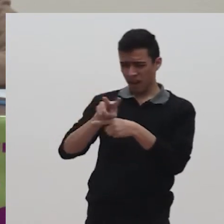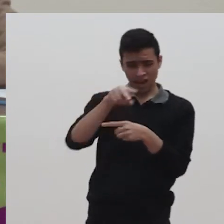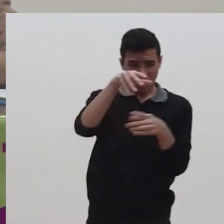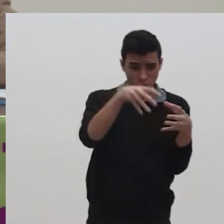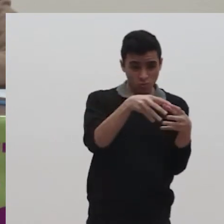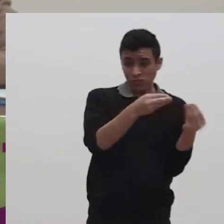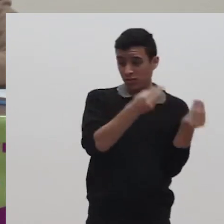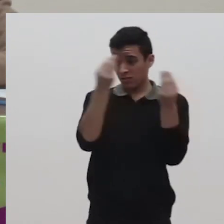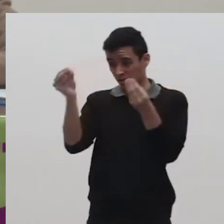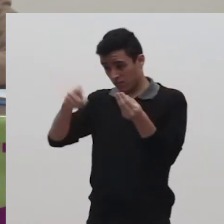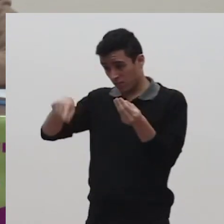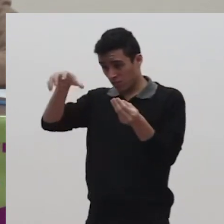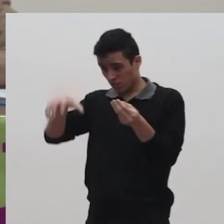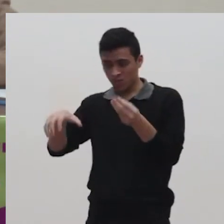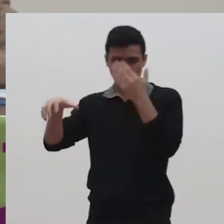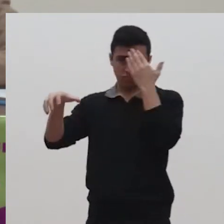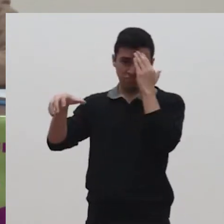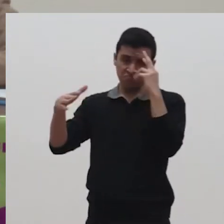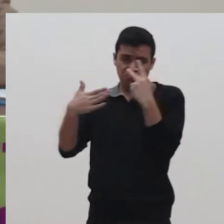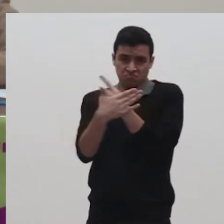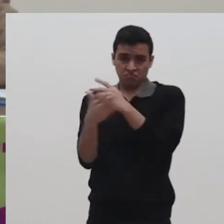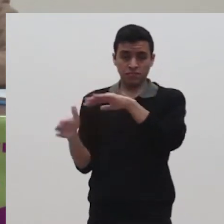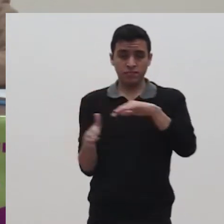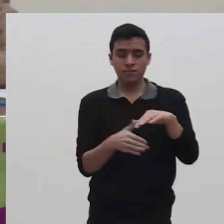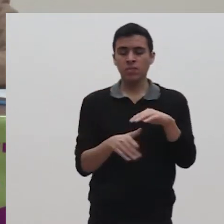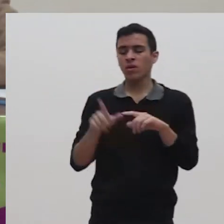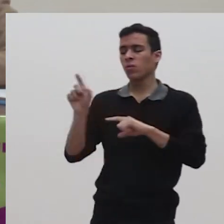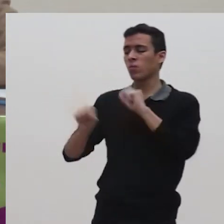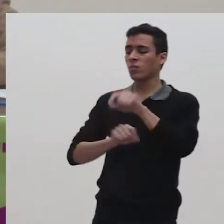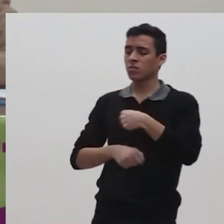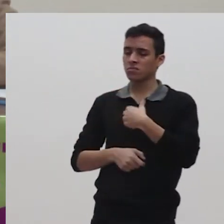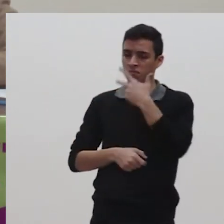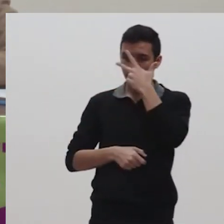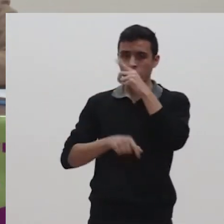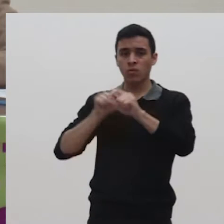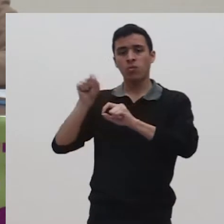vocês também, entre outros setores. O que eu acho é o seguinte, né?